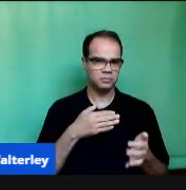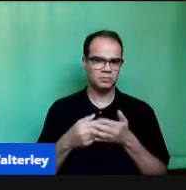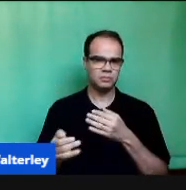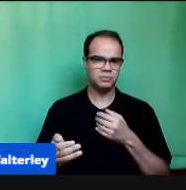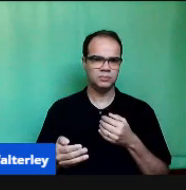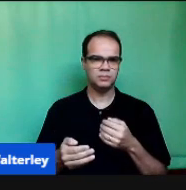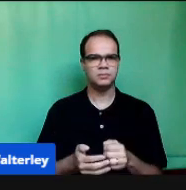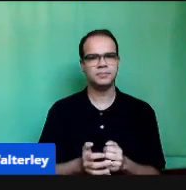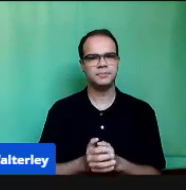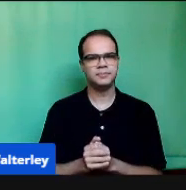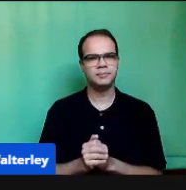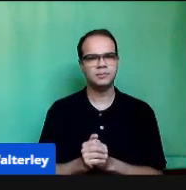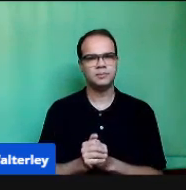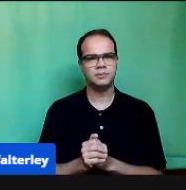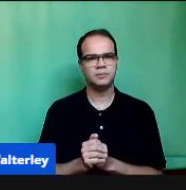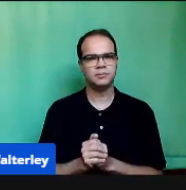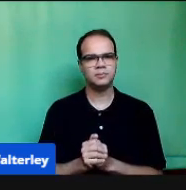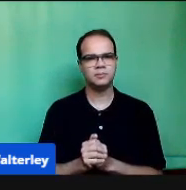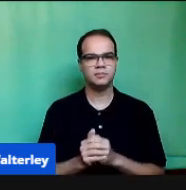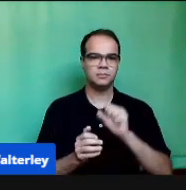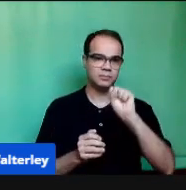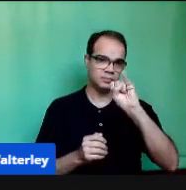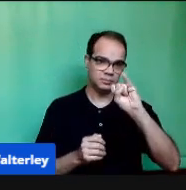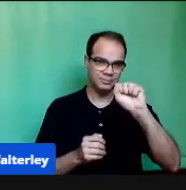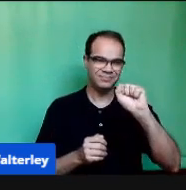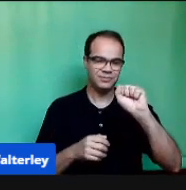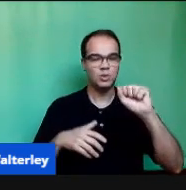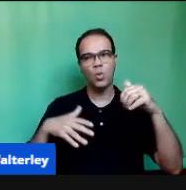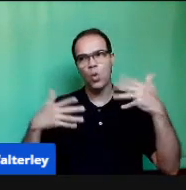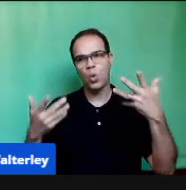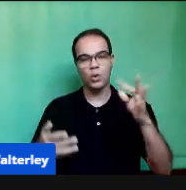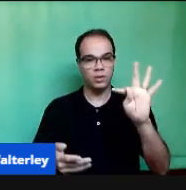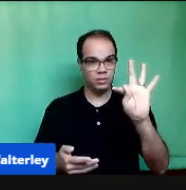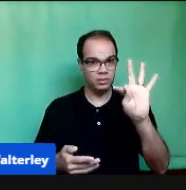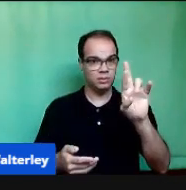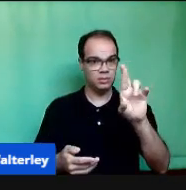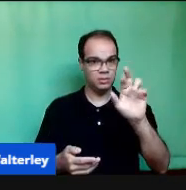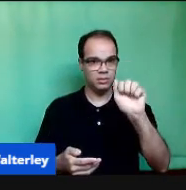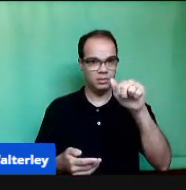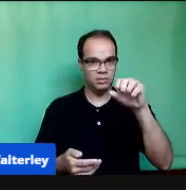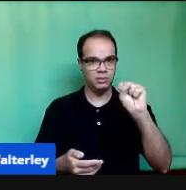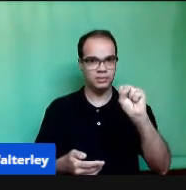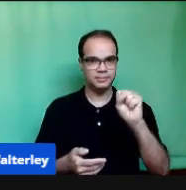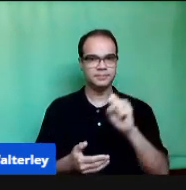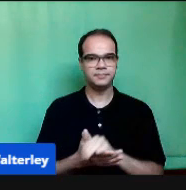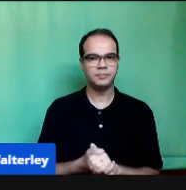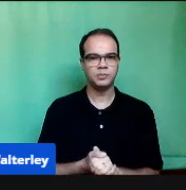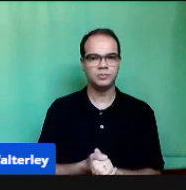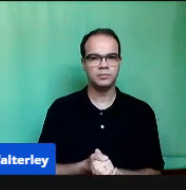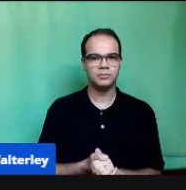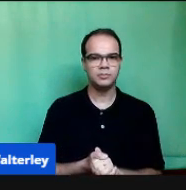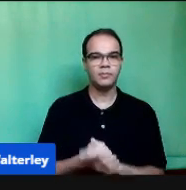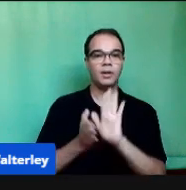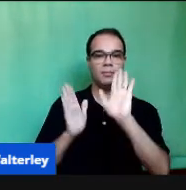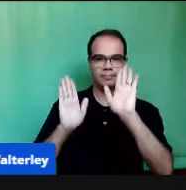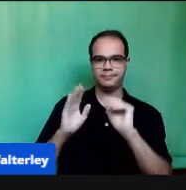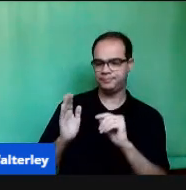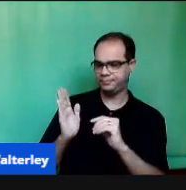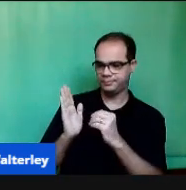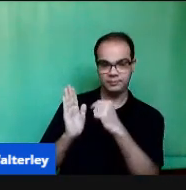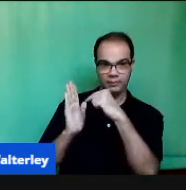pessoas cis. Enfim, suponhamos o direito da retificação do registro civil sem um